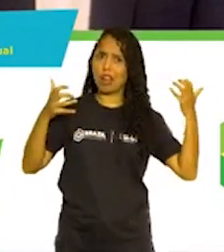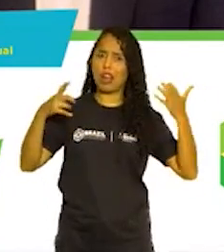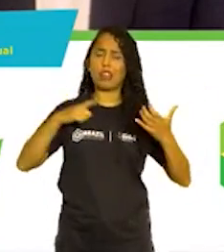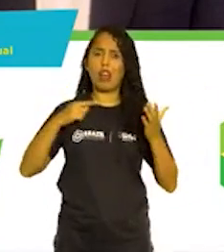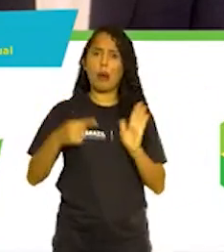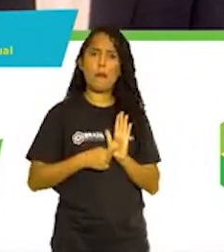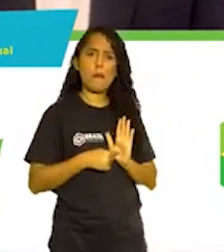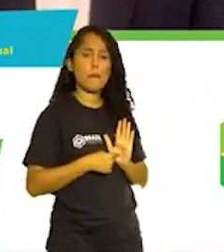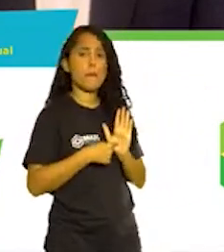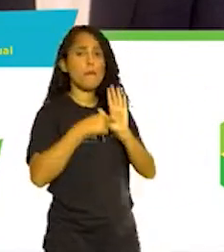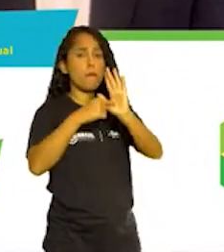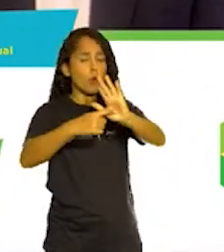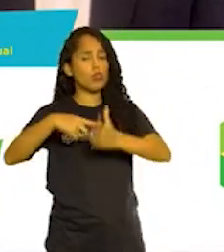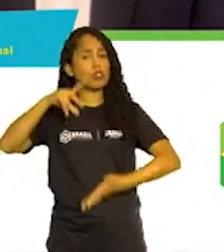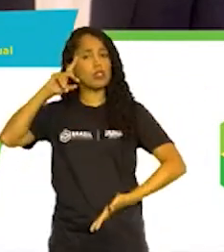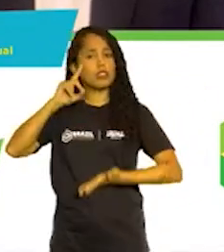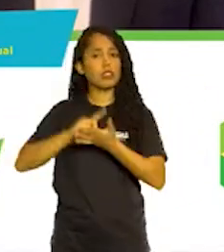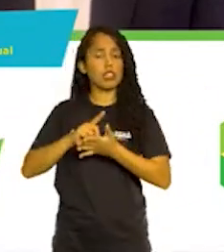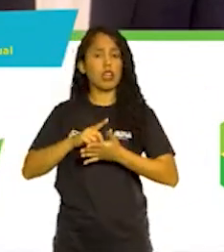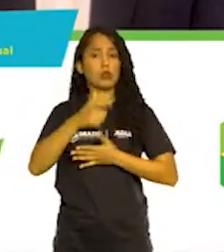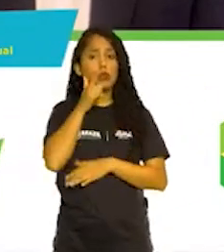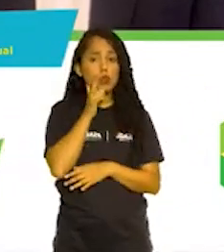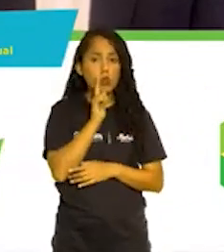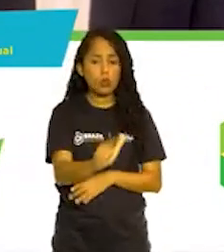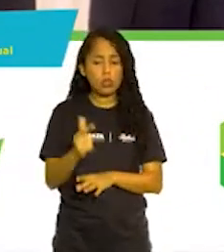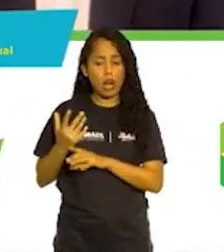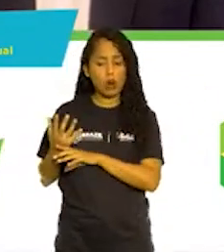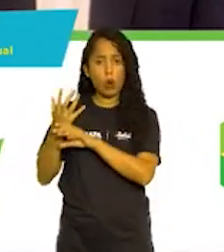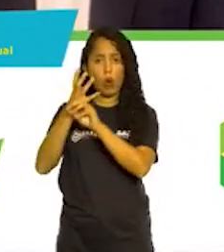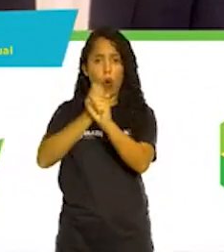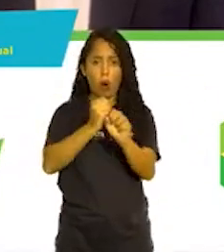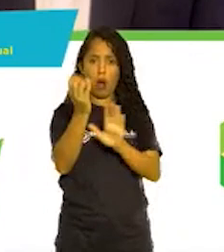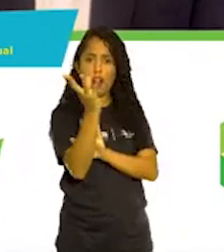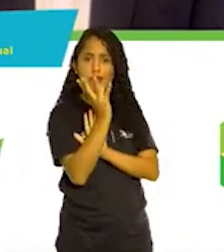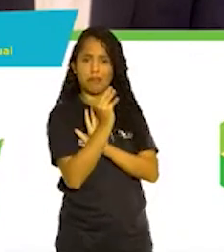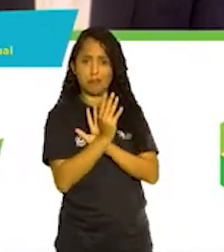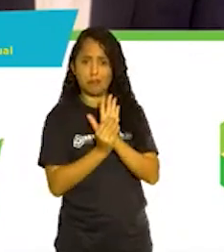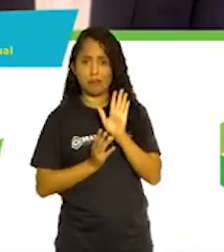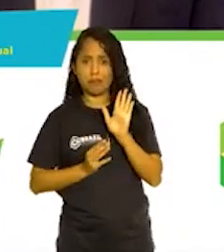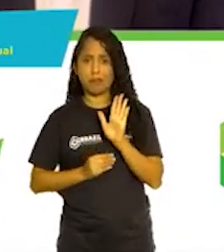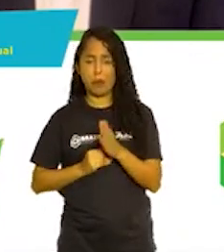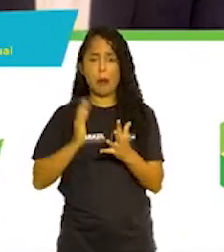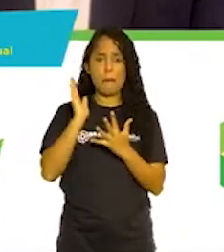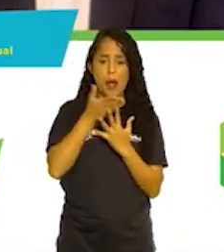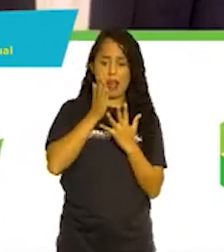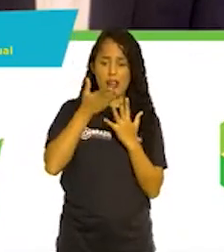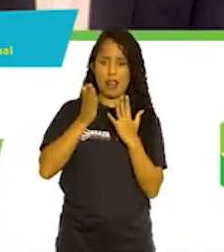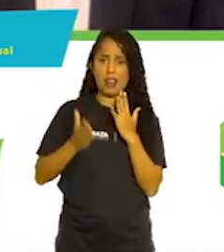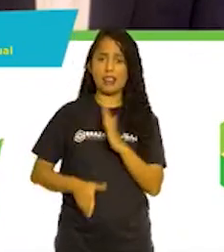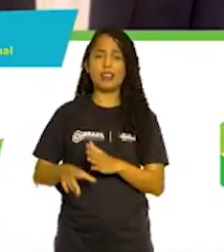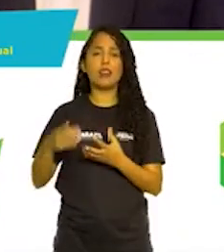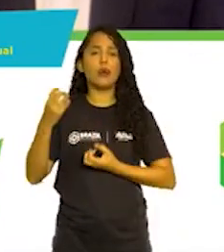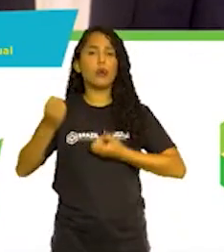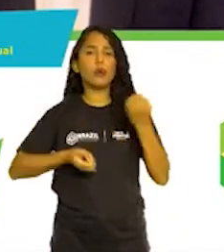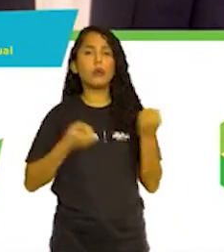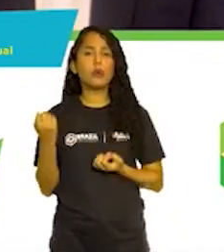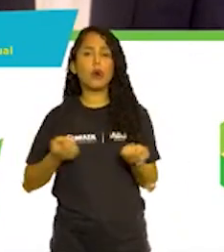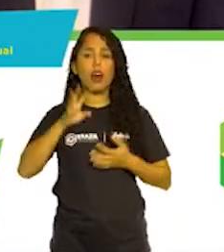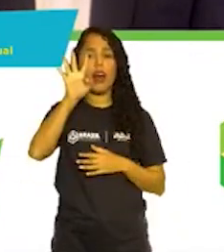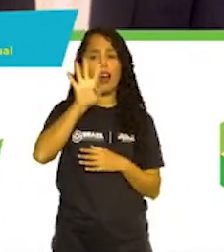ou garantir no orçamento, NACOs, parcelas de agendas que são